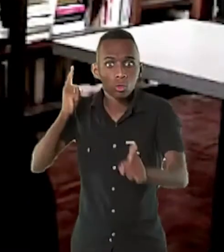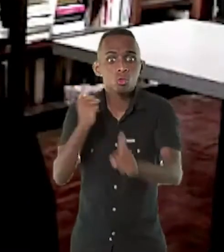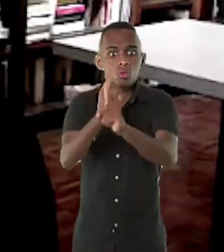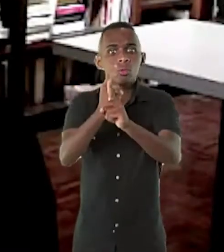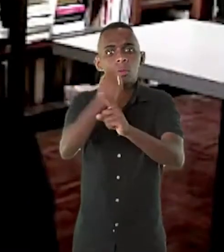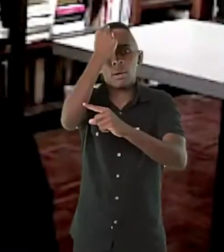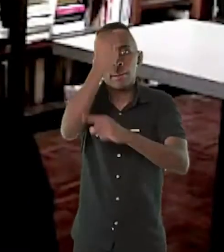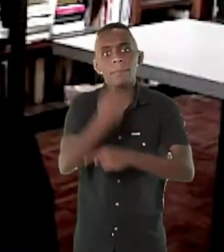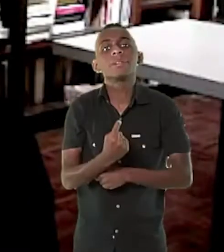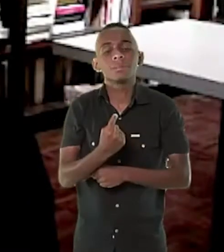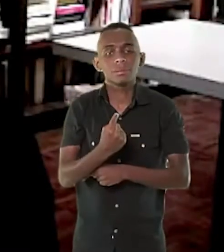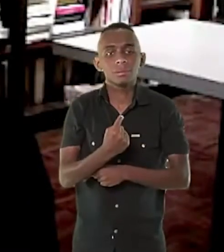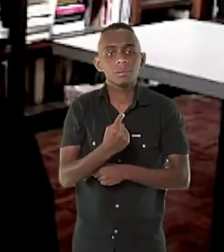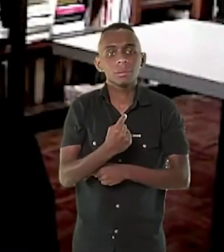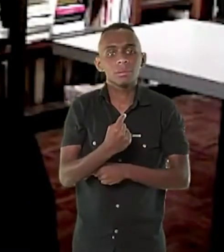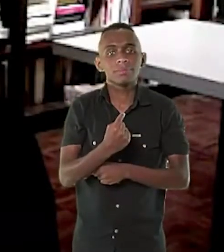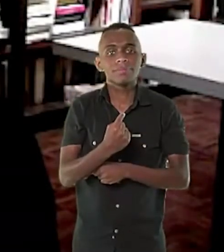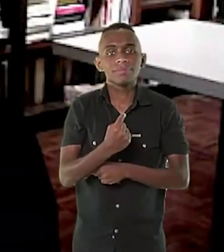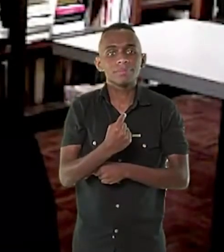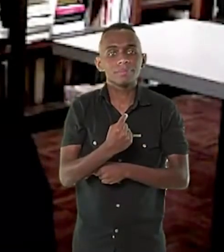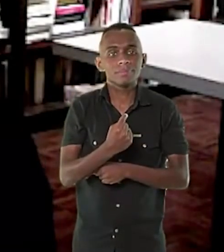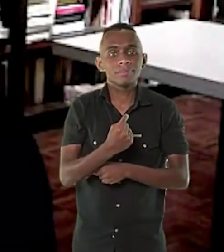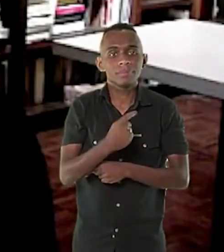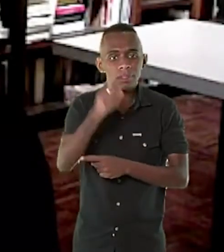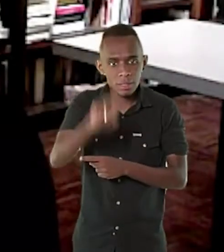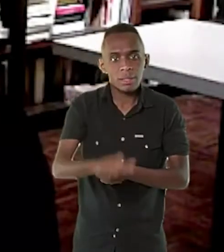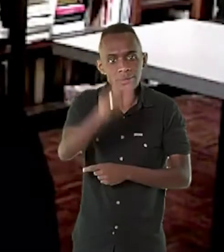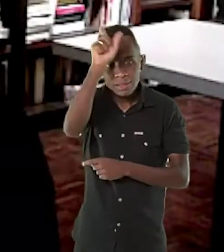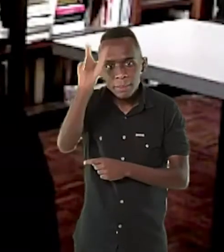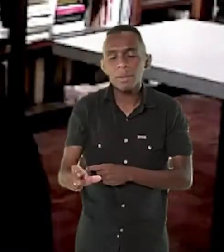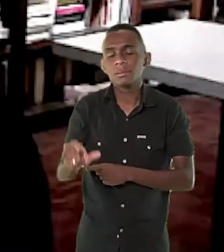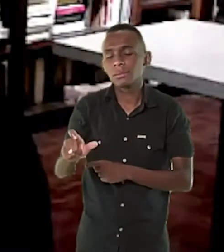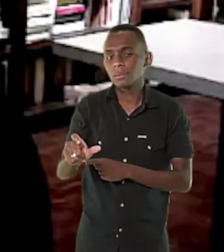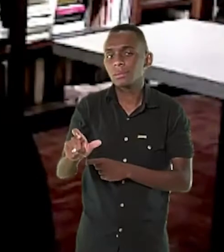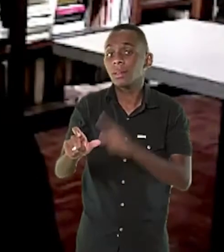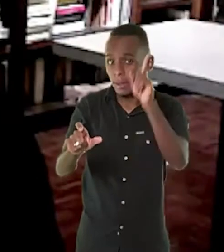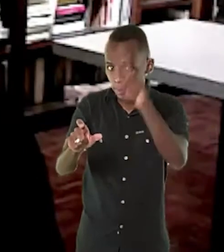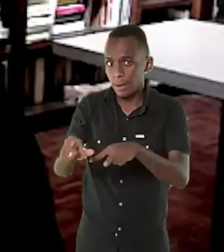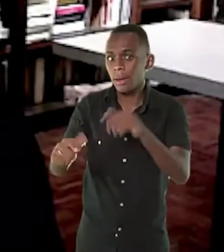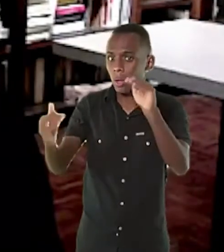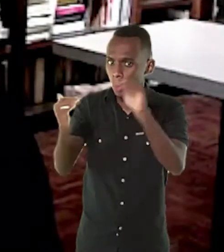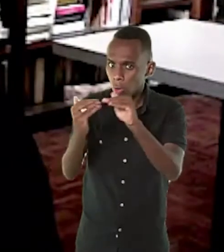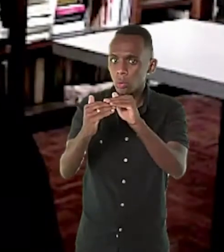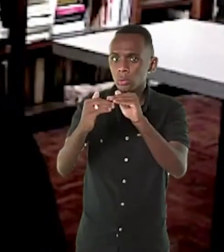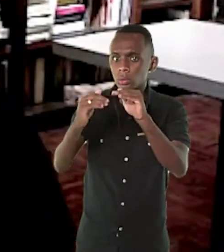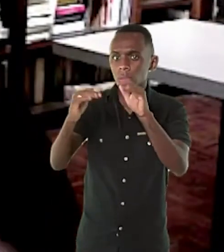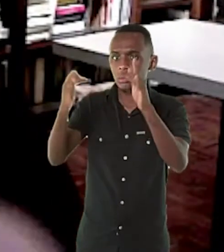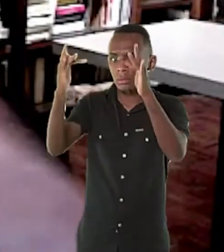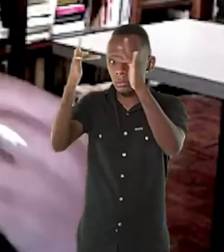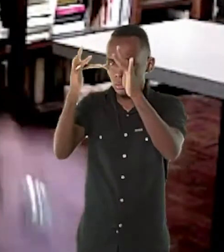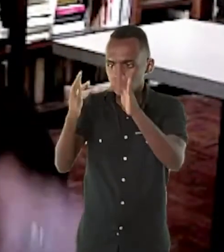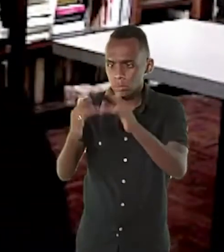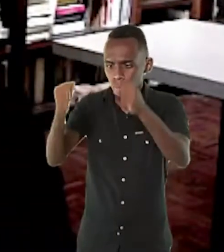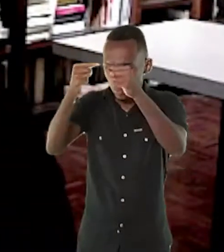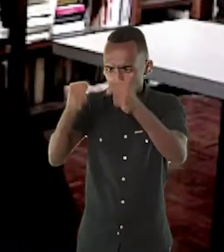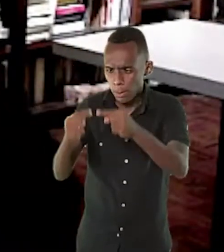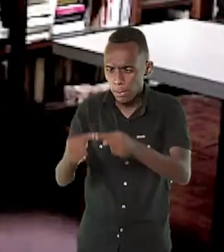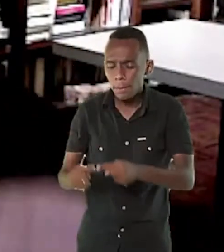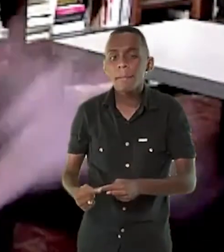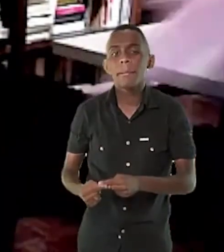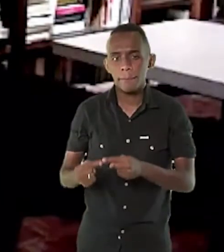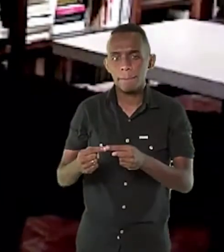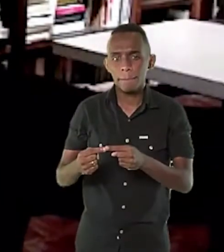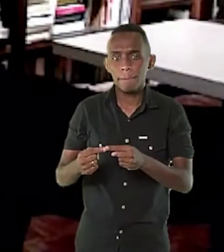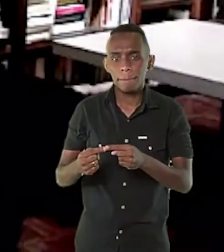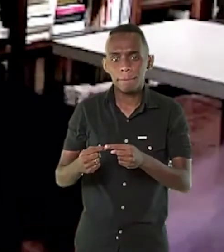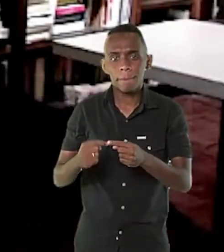essa pessoa é essa pessoa, é ela mesma, é a Gisele. E a